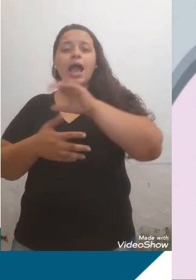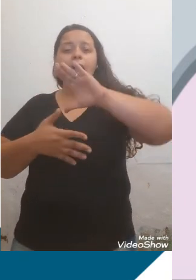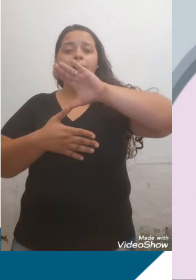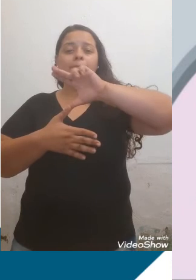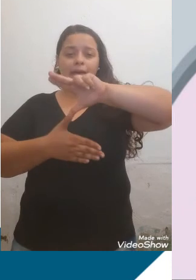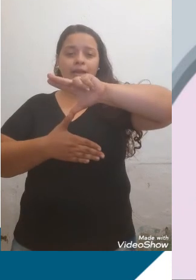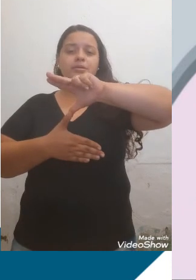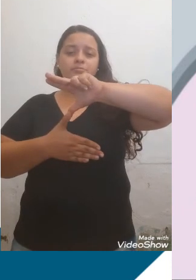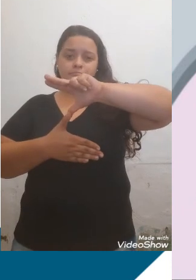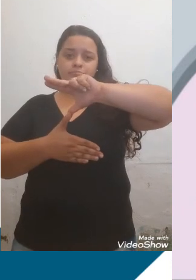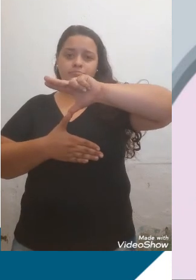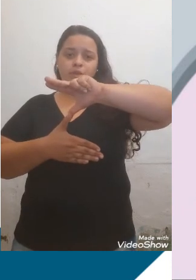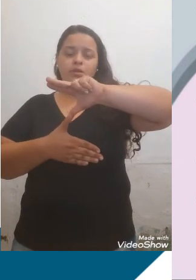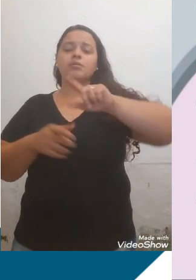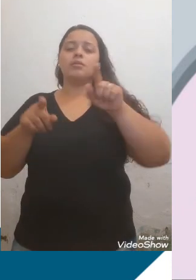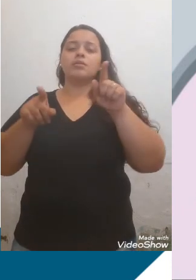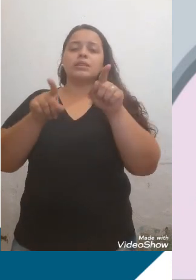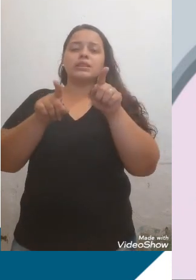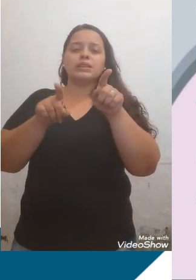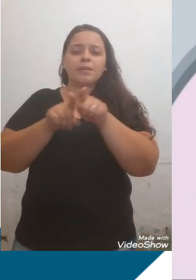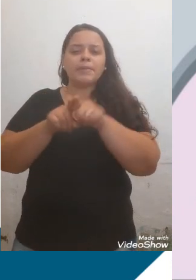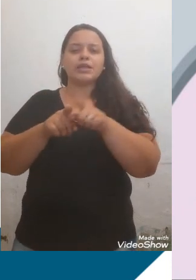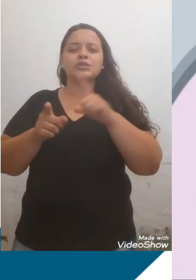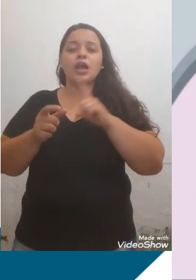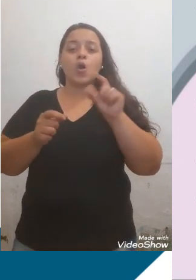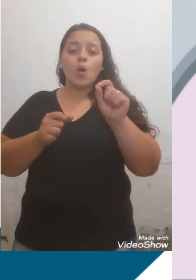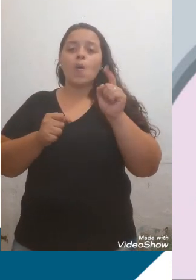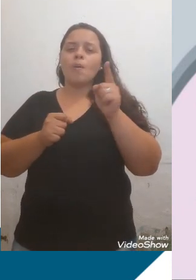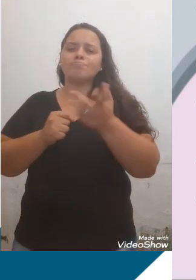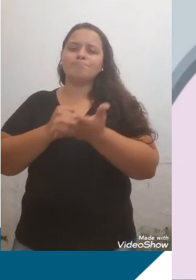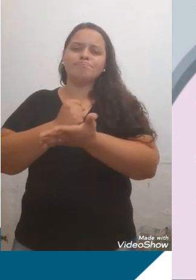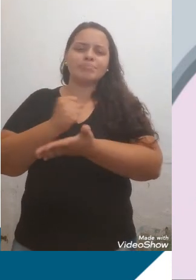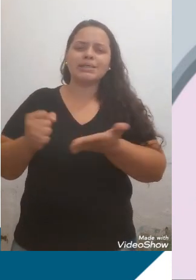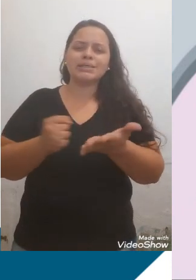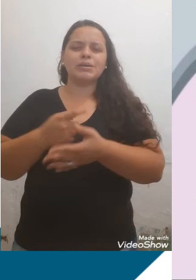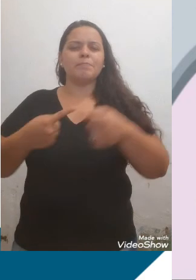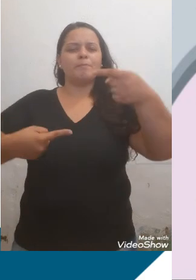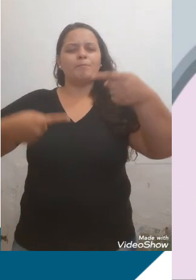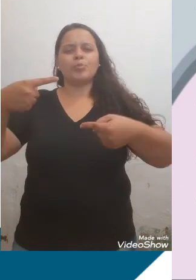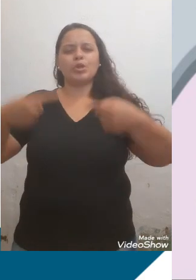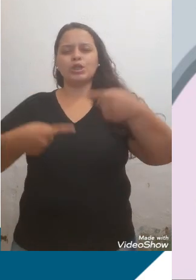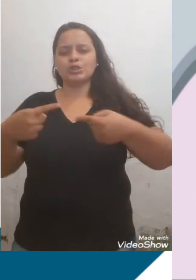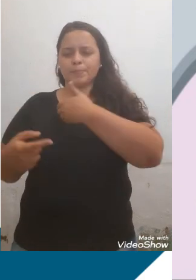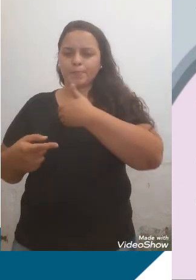Latina. Inclusive, elas foram base de diversas políticas